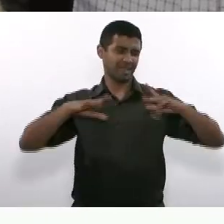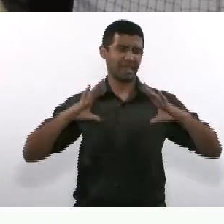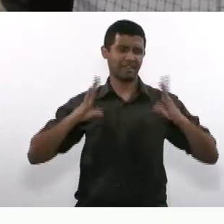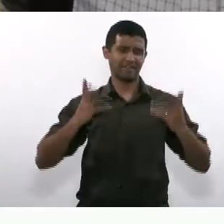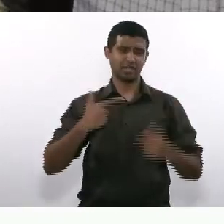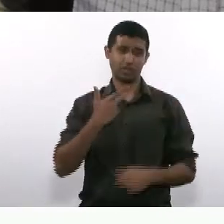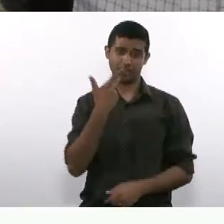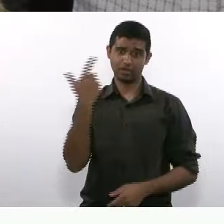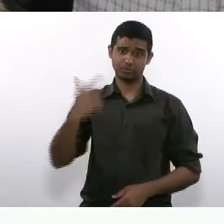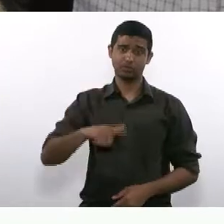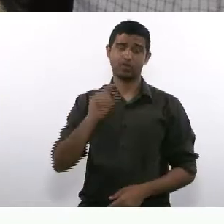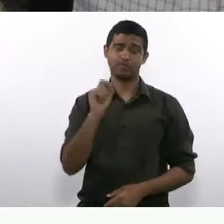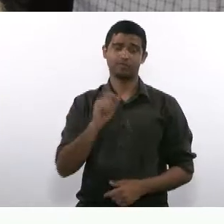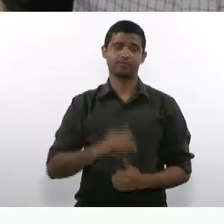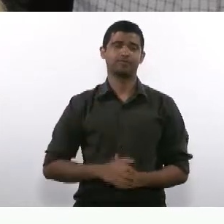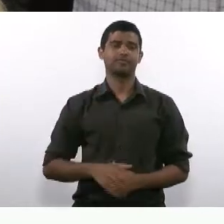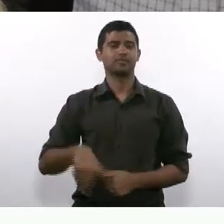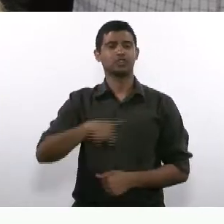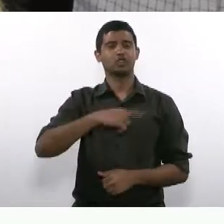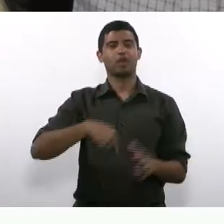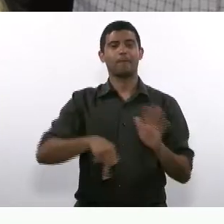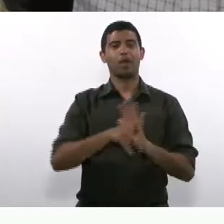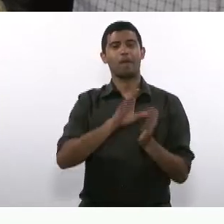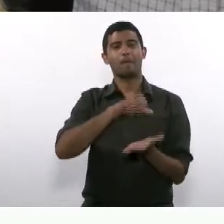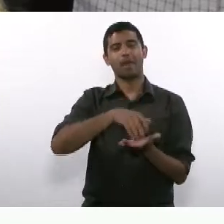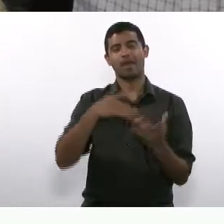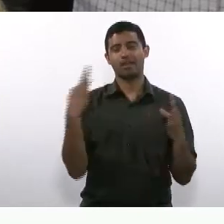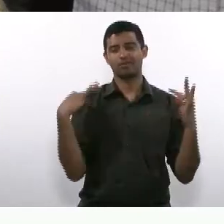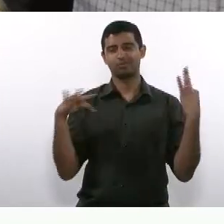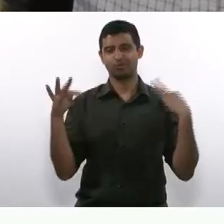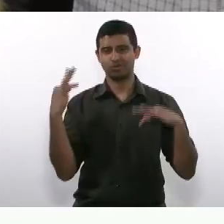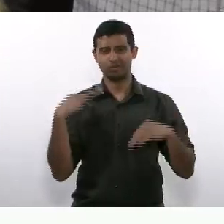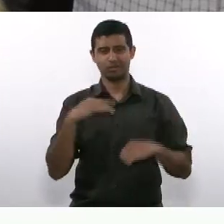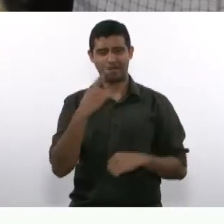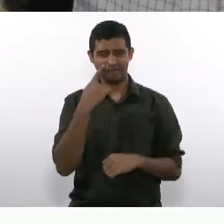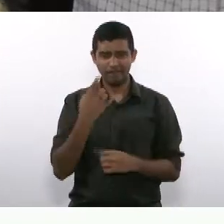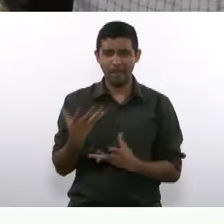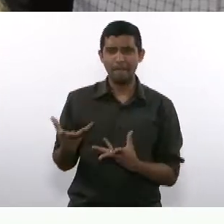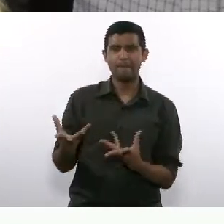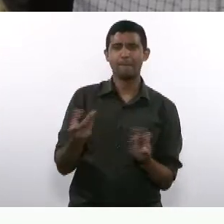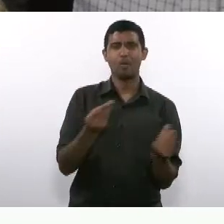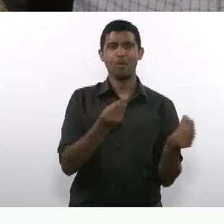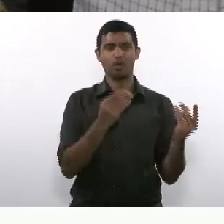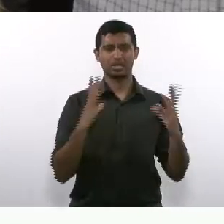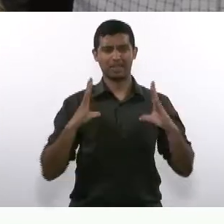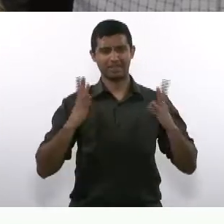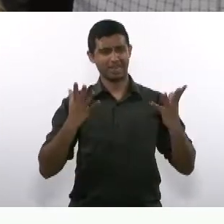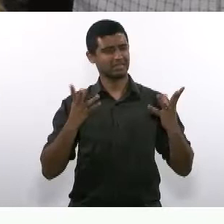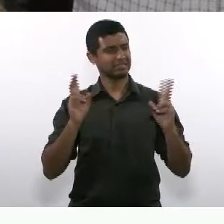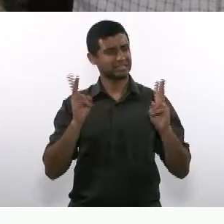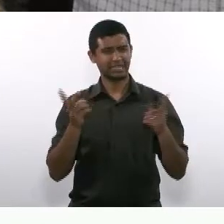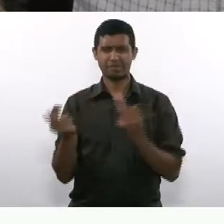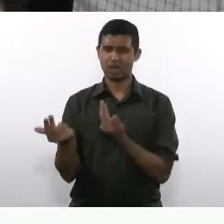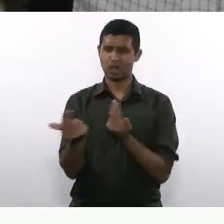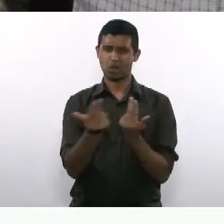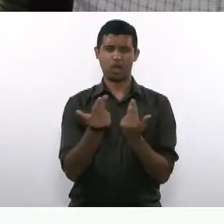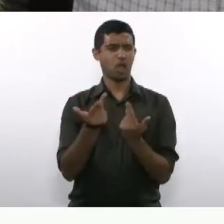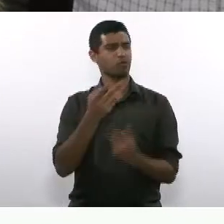repetir, para nós que somos de turismo, todos os eventos têm a maior importância, independente do número